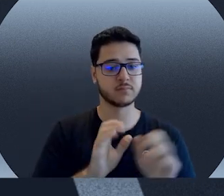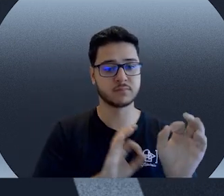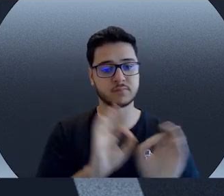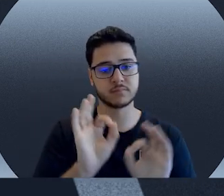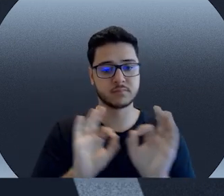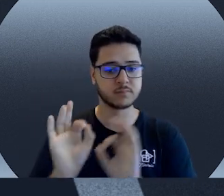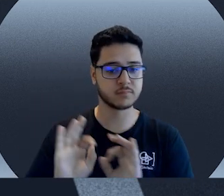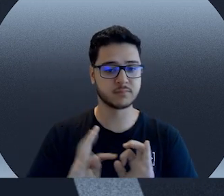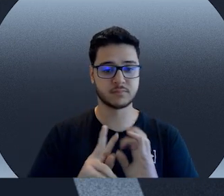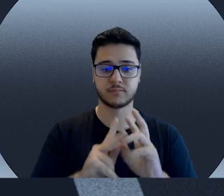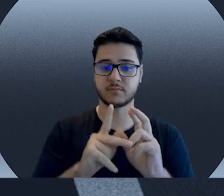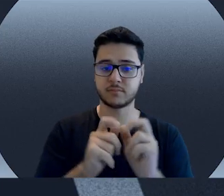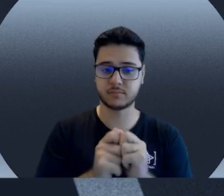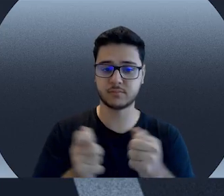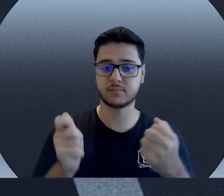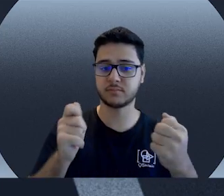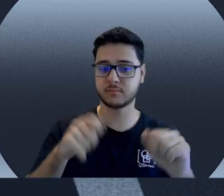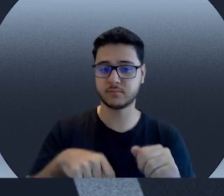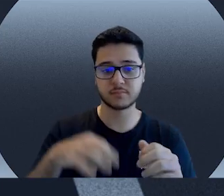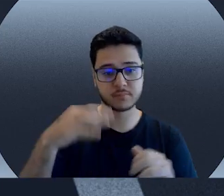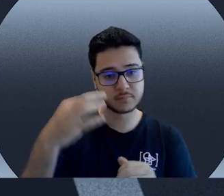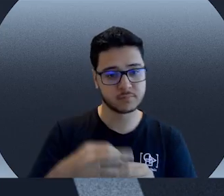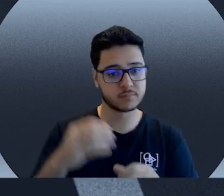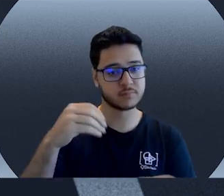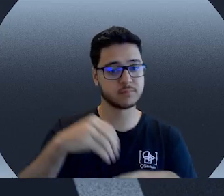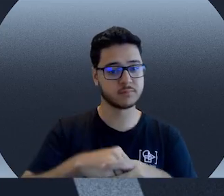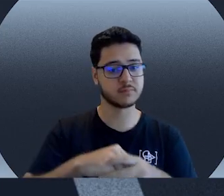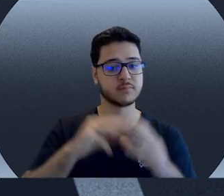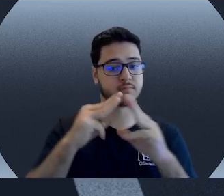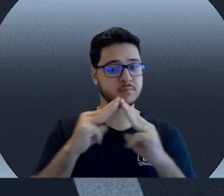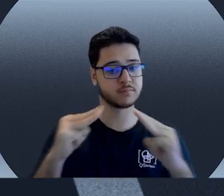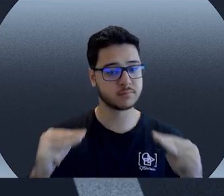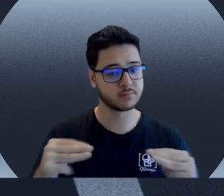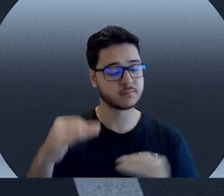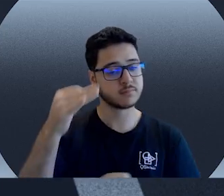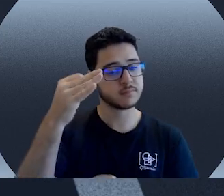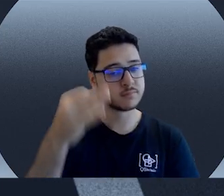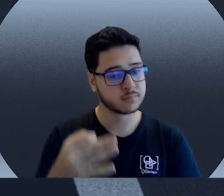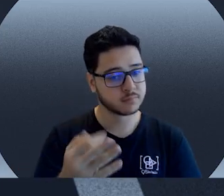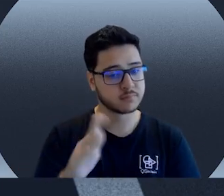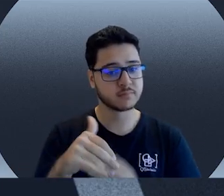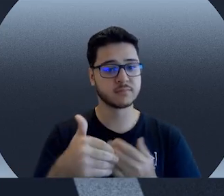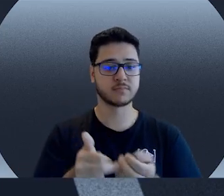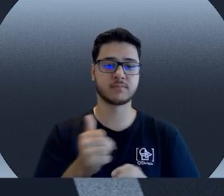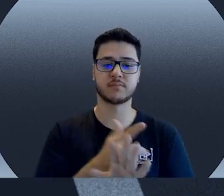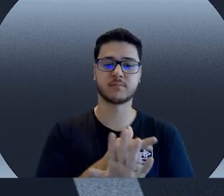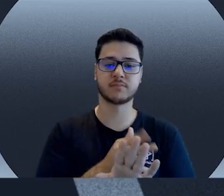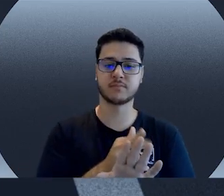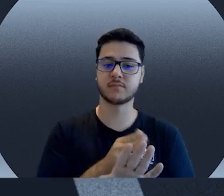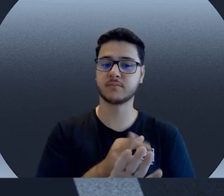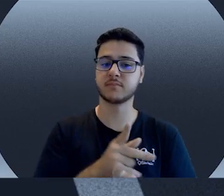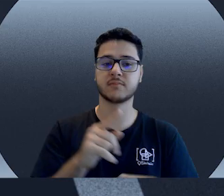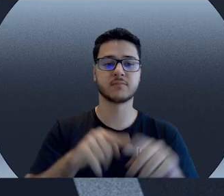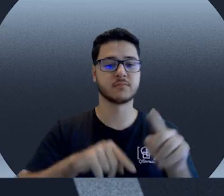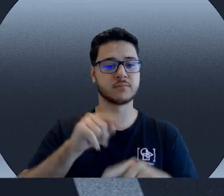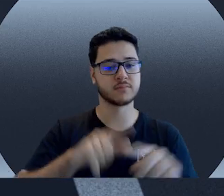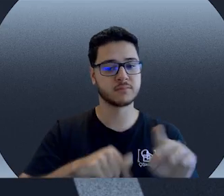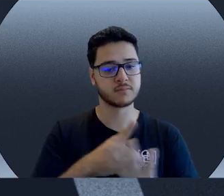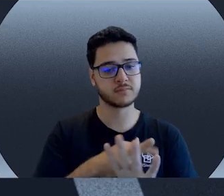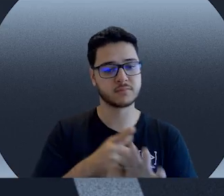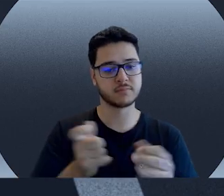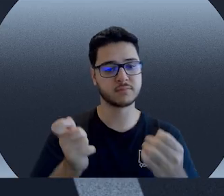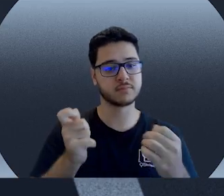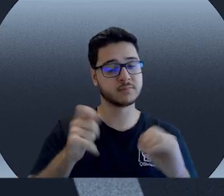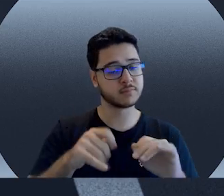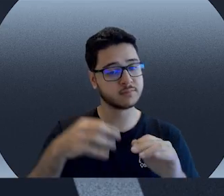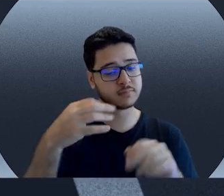uma simulação do Sol dentro do museu. Então, né, a partir de inúmeros materiais, e aí uma